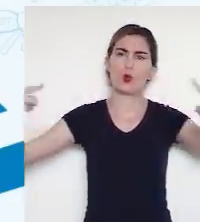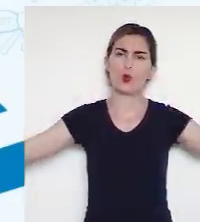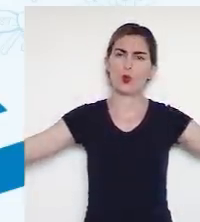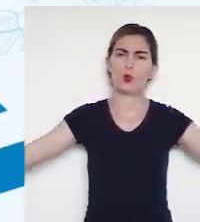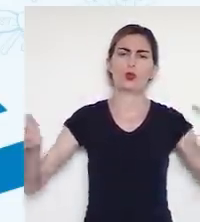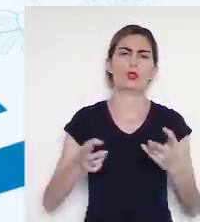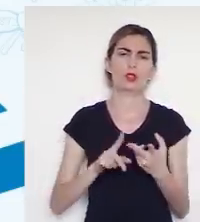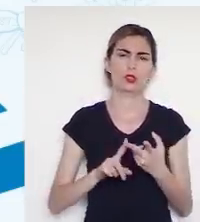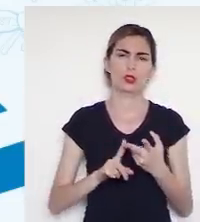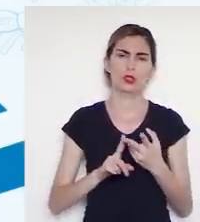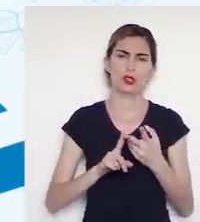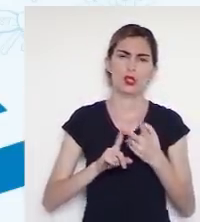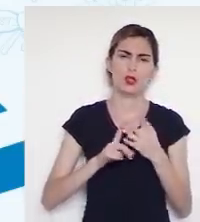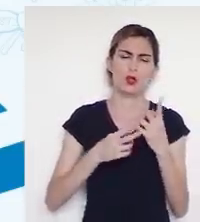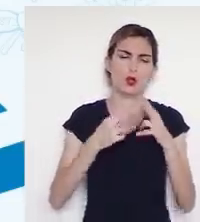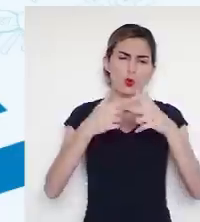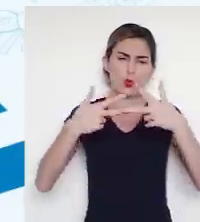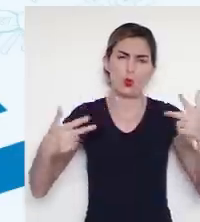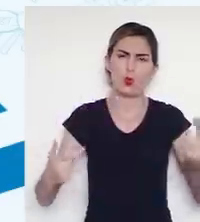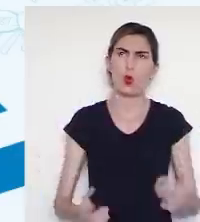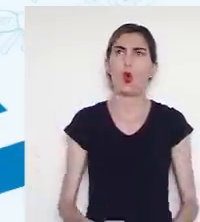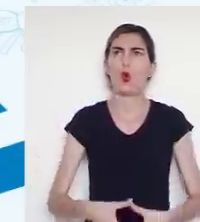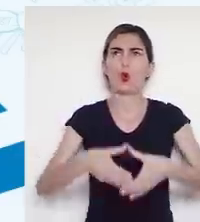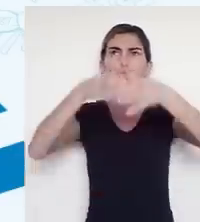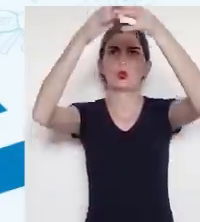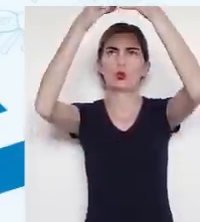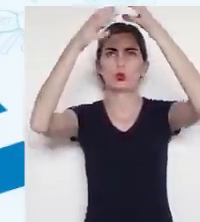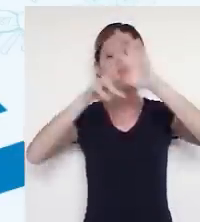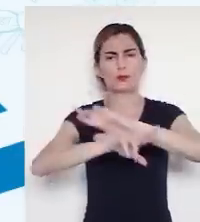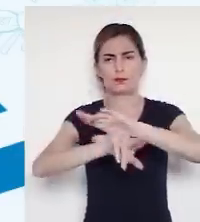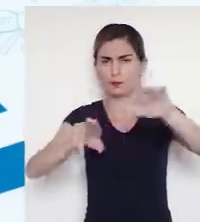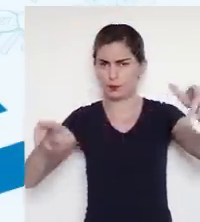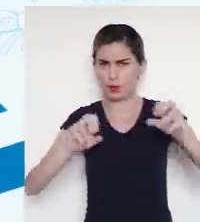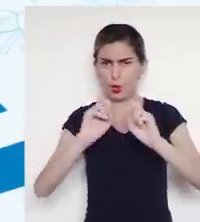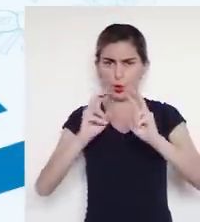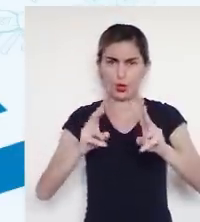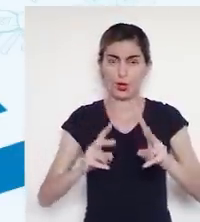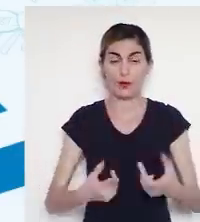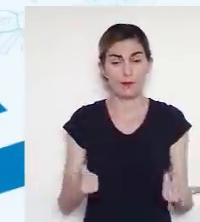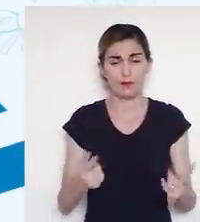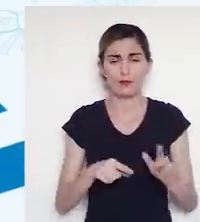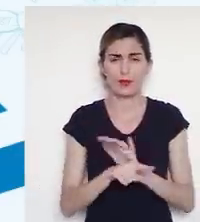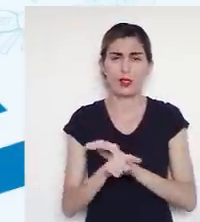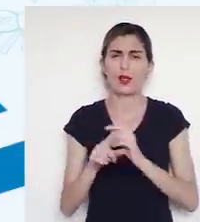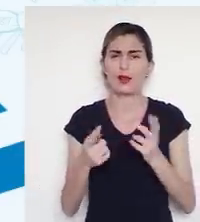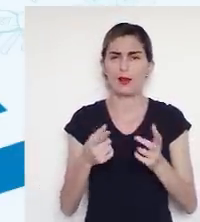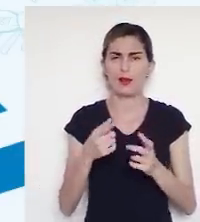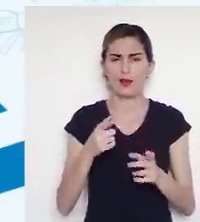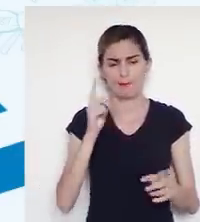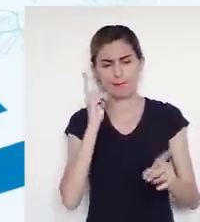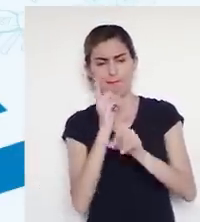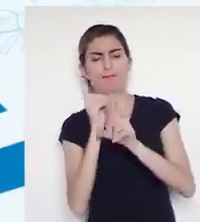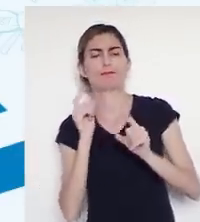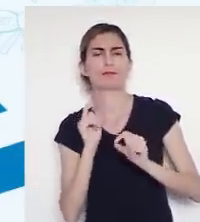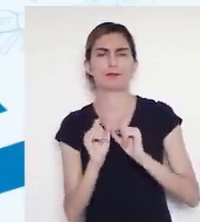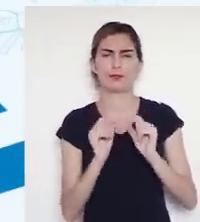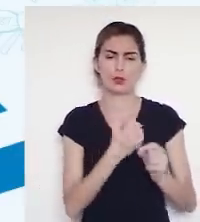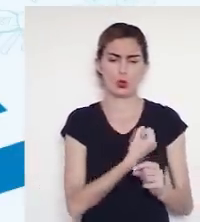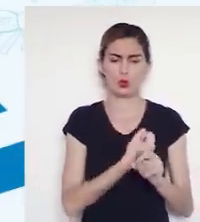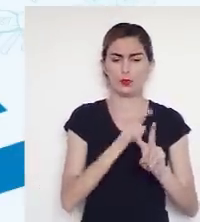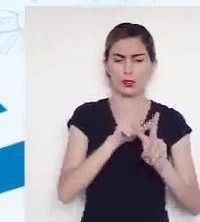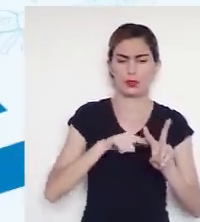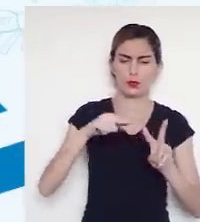uma treliça, de uma viga, de uma coluna, ok? Então, a grande questão aqui, a grande sacada dos